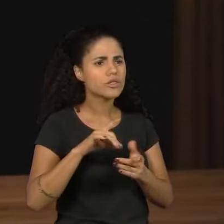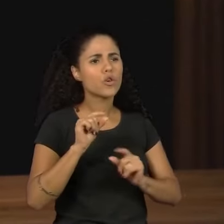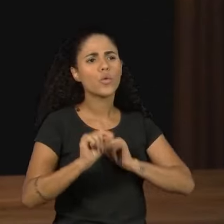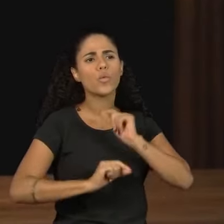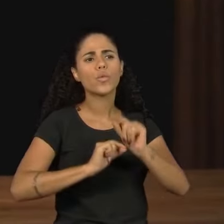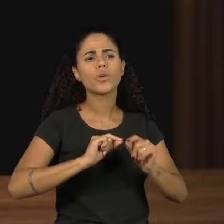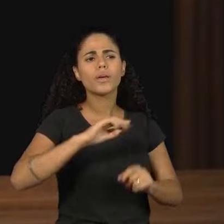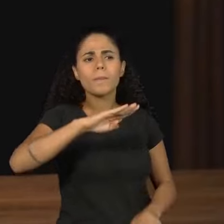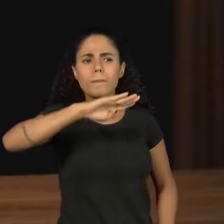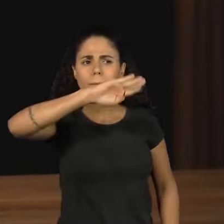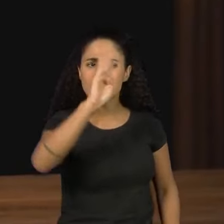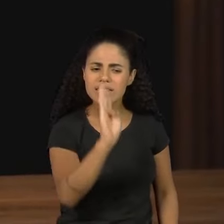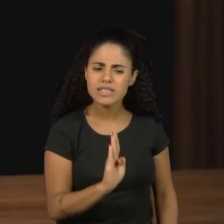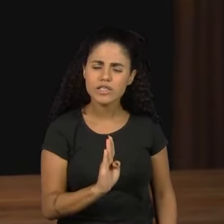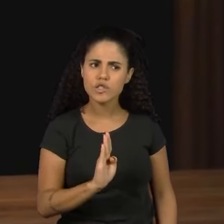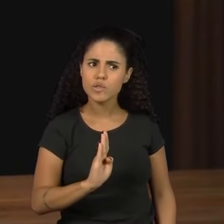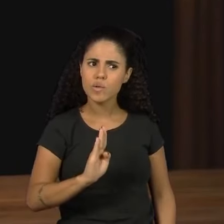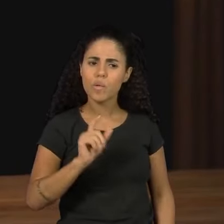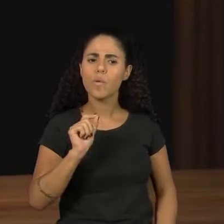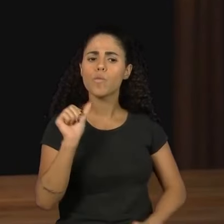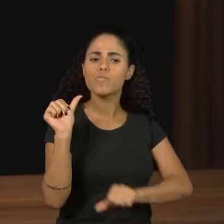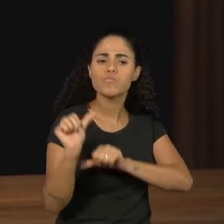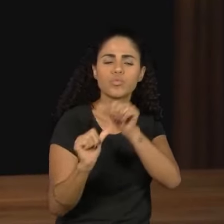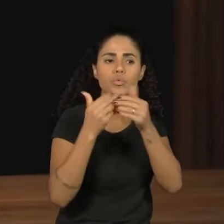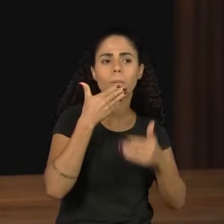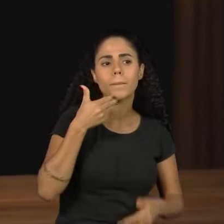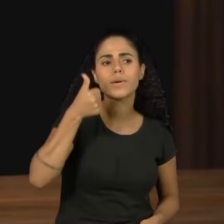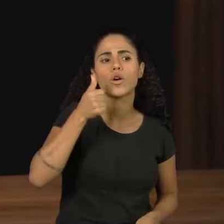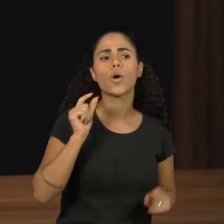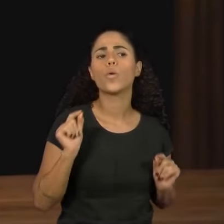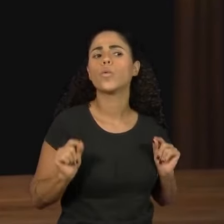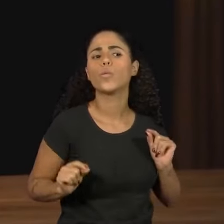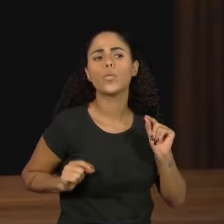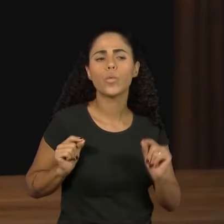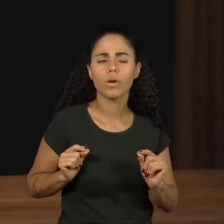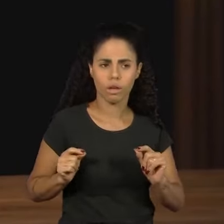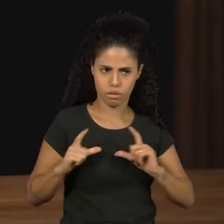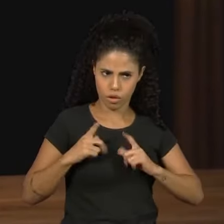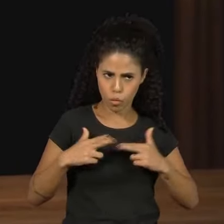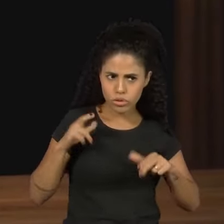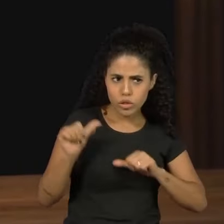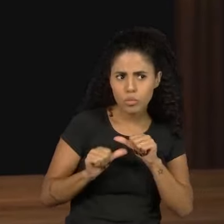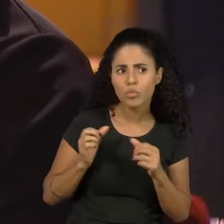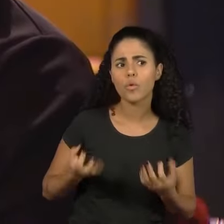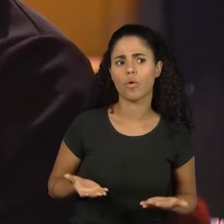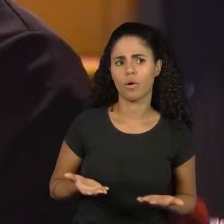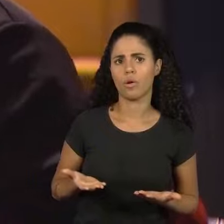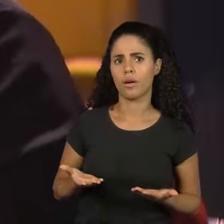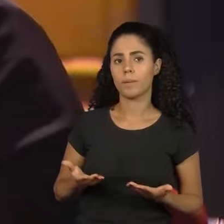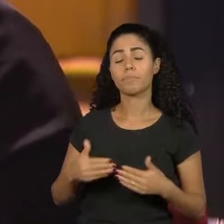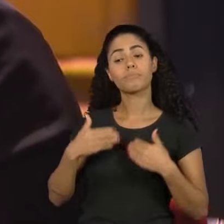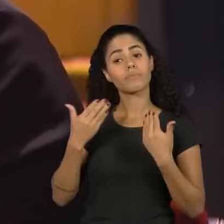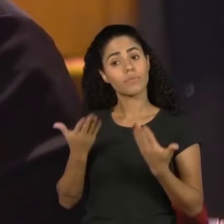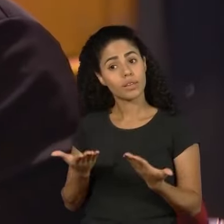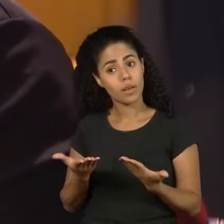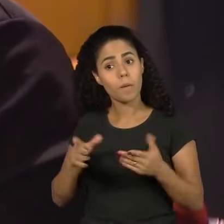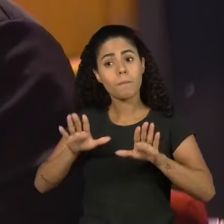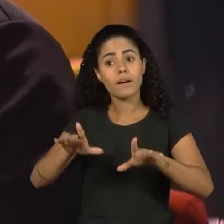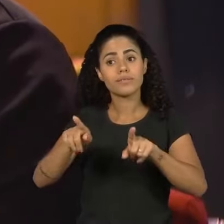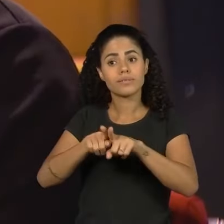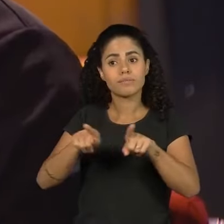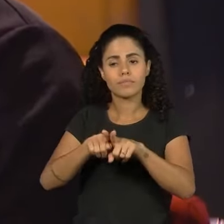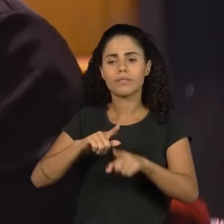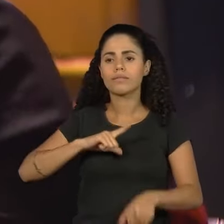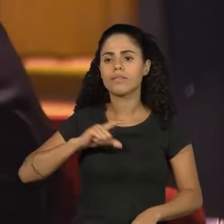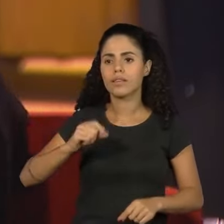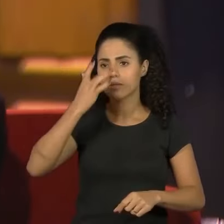o Brasil eh mudou para melhor porque tem coisa que mudou né sim por outro lado também a galera uma